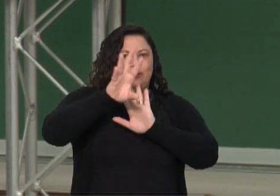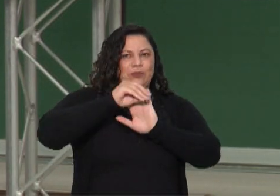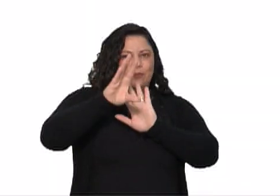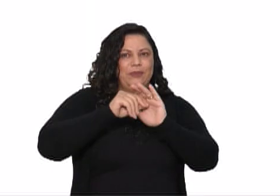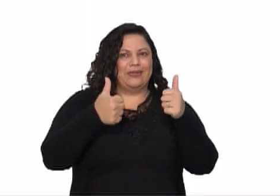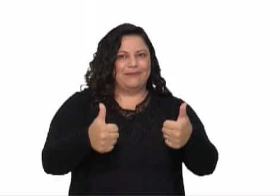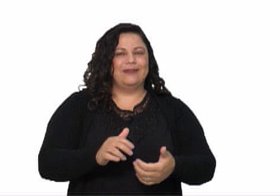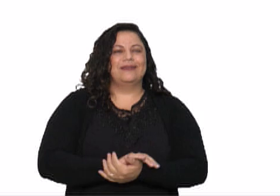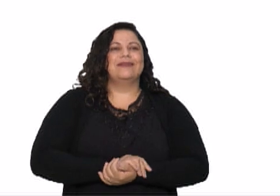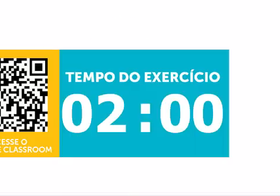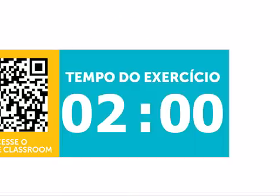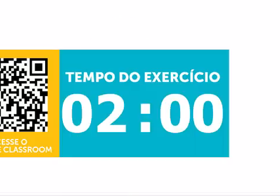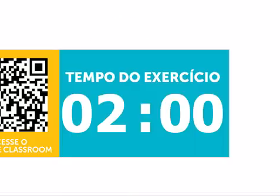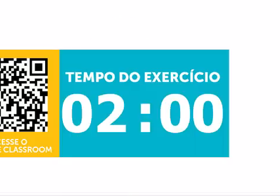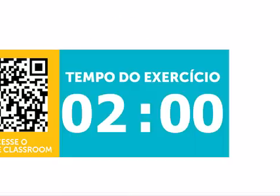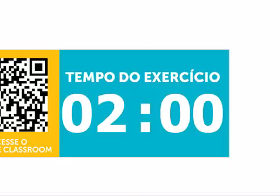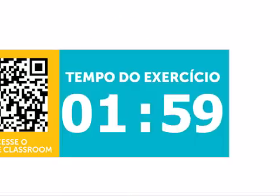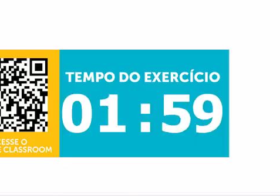volta.